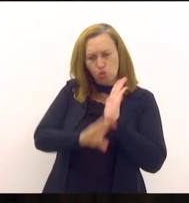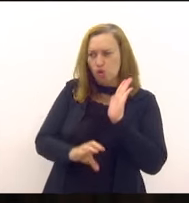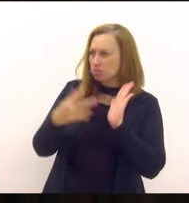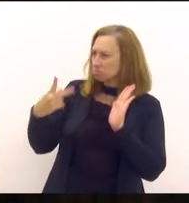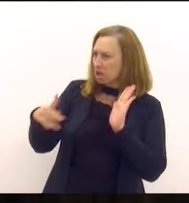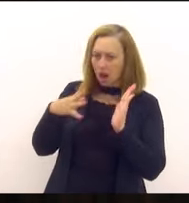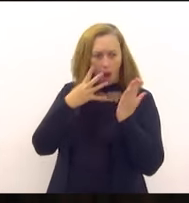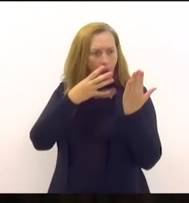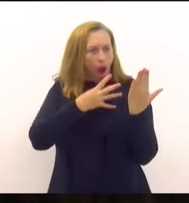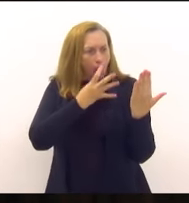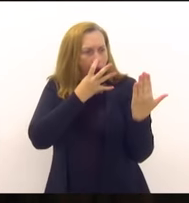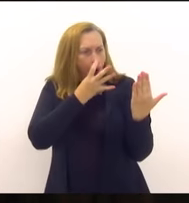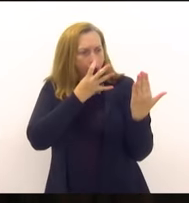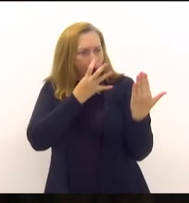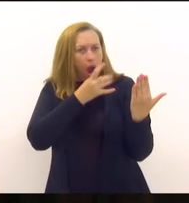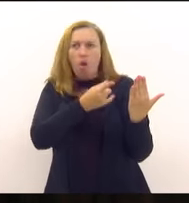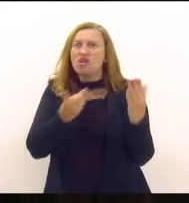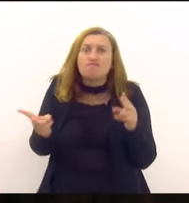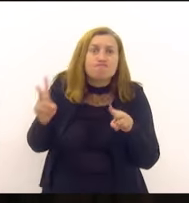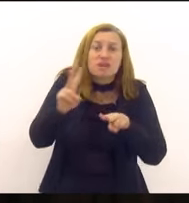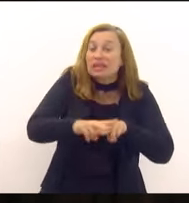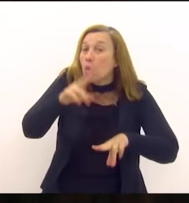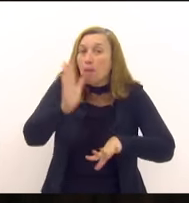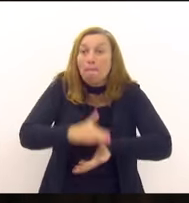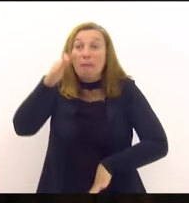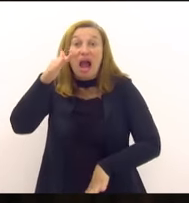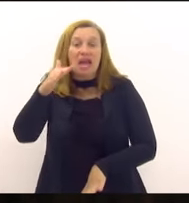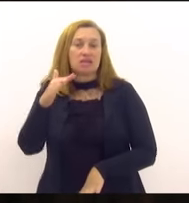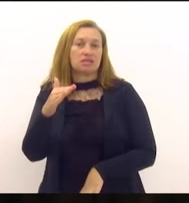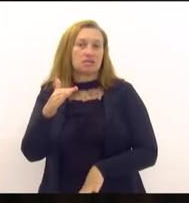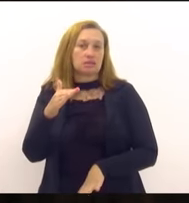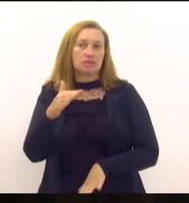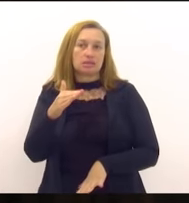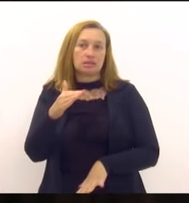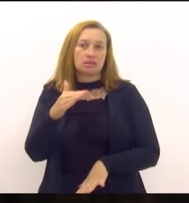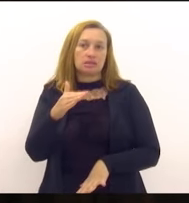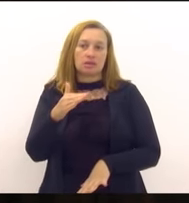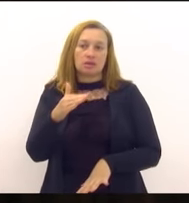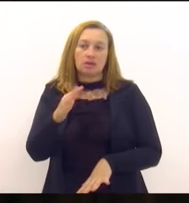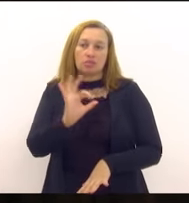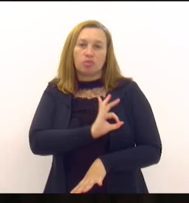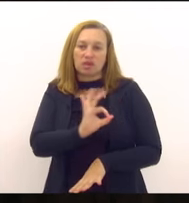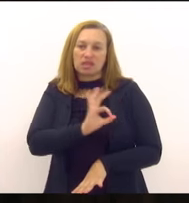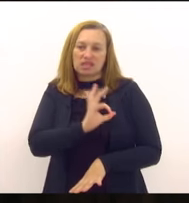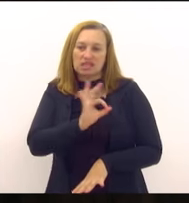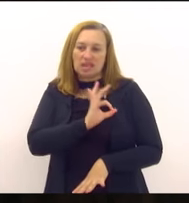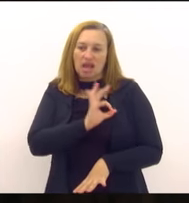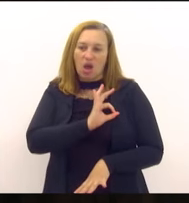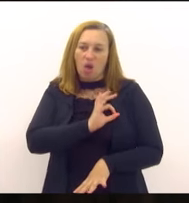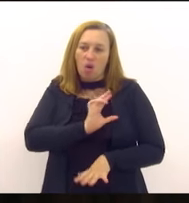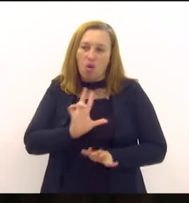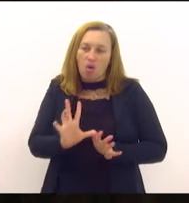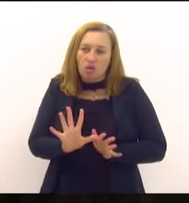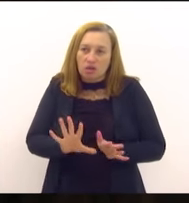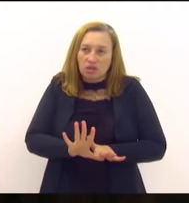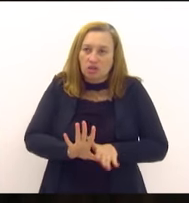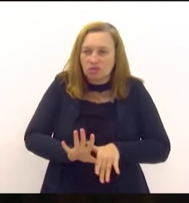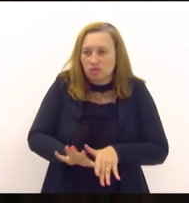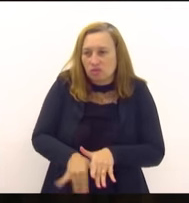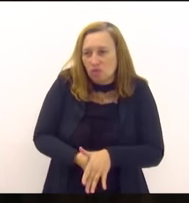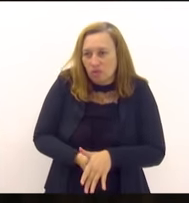a maior apreensão de policiais corruptos e traficantes juntos. Se eu não me falha a